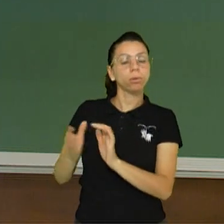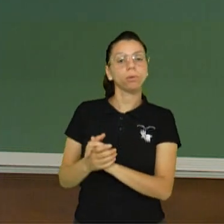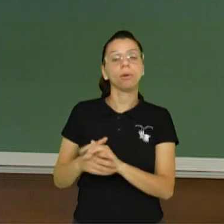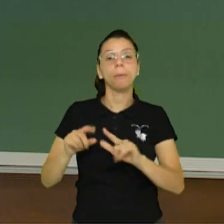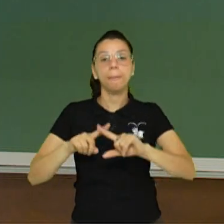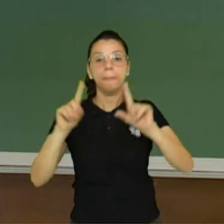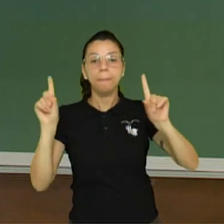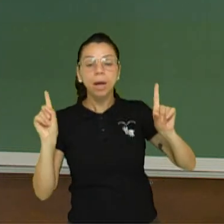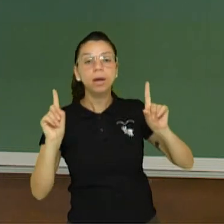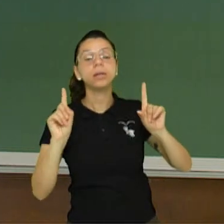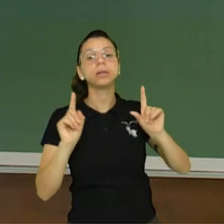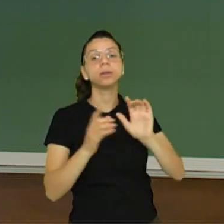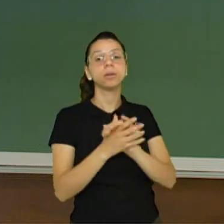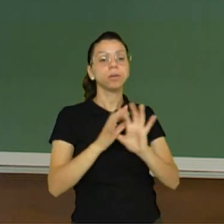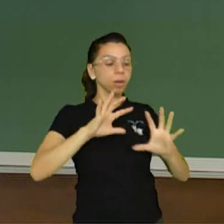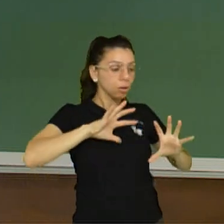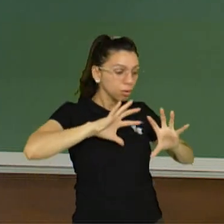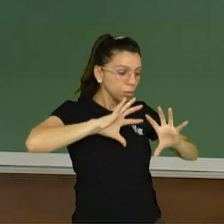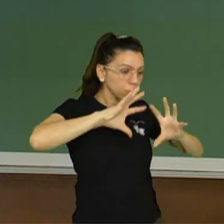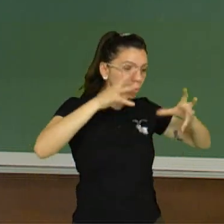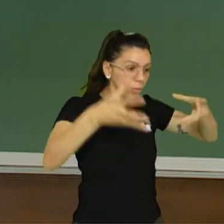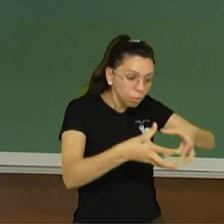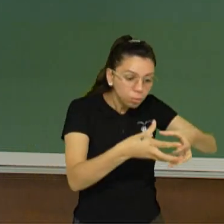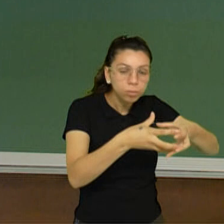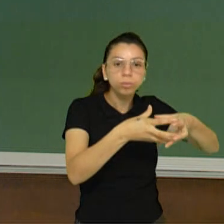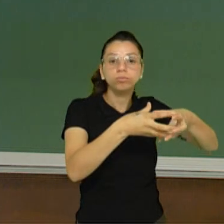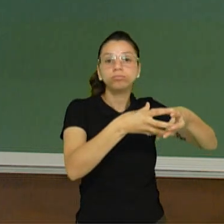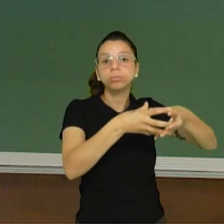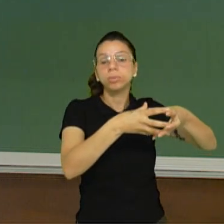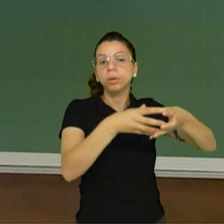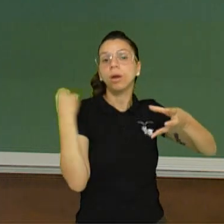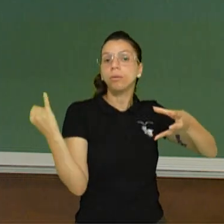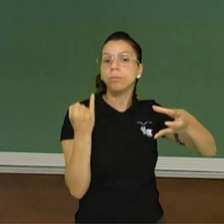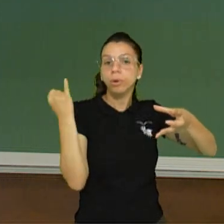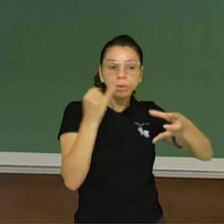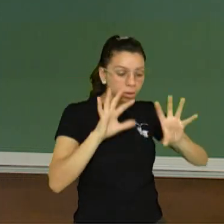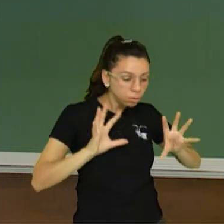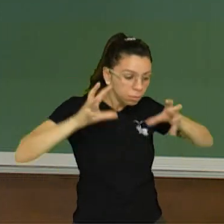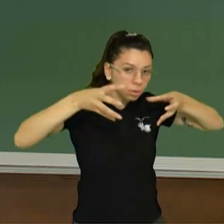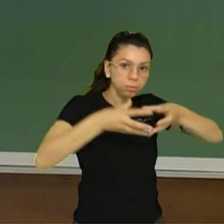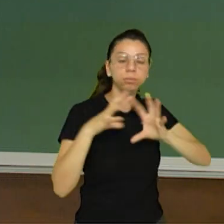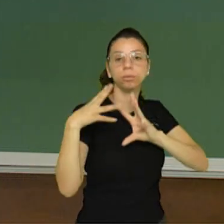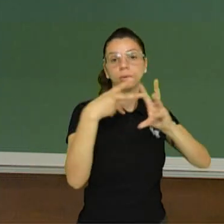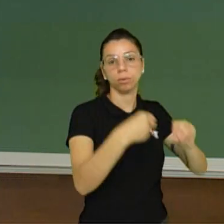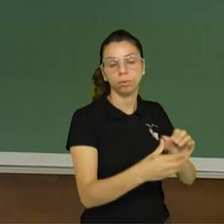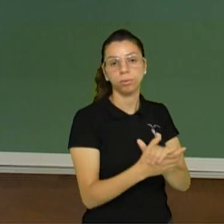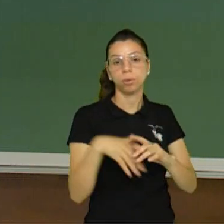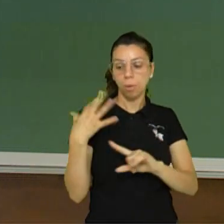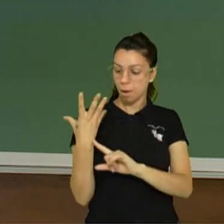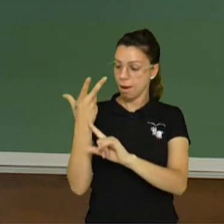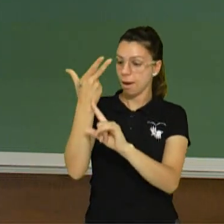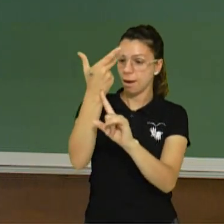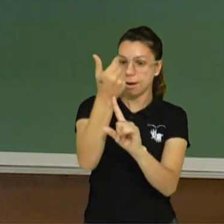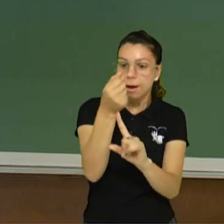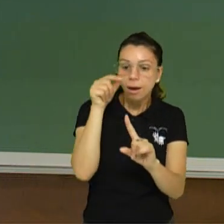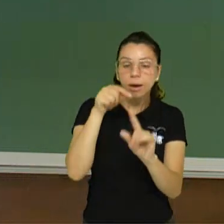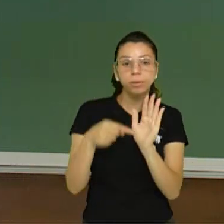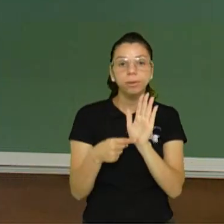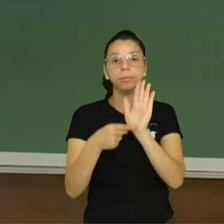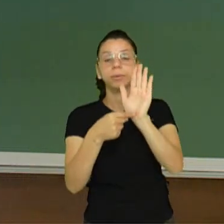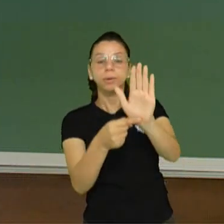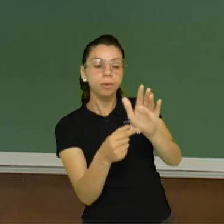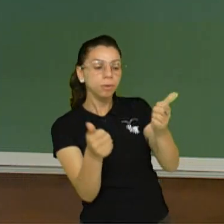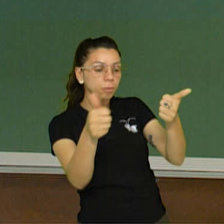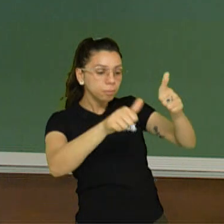sim aquilo que é universal, aquilo que vale para todos. Então, a arte classicista tentava representar essas formas